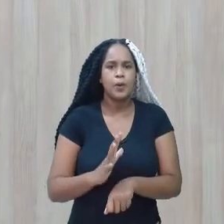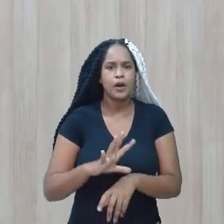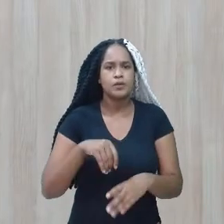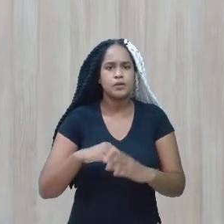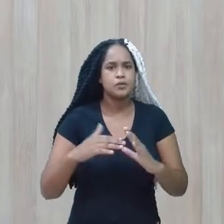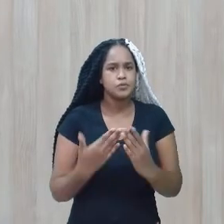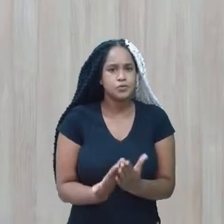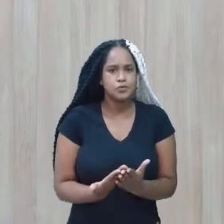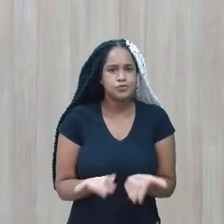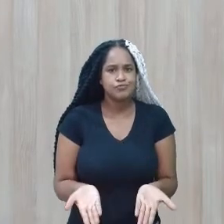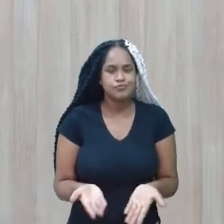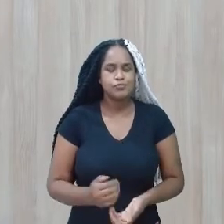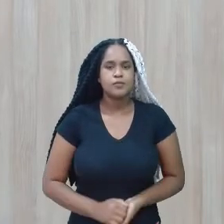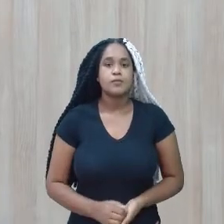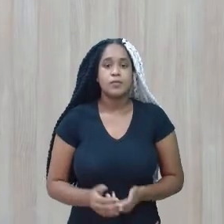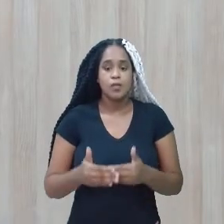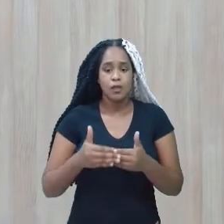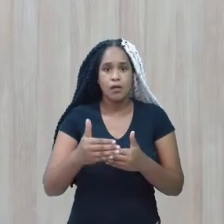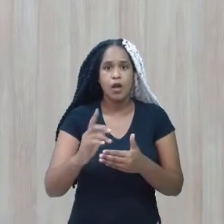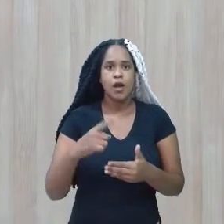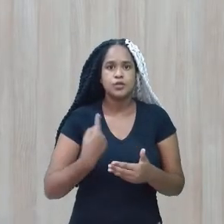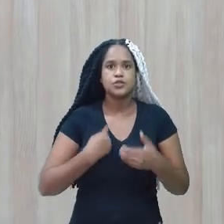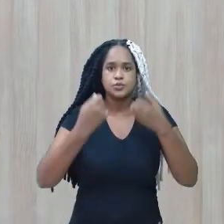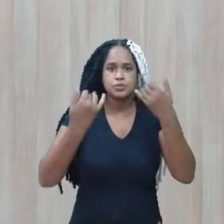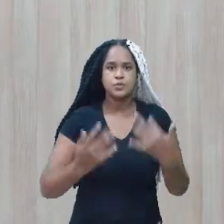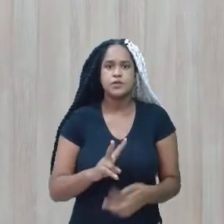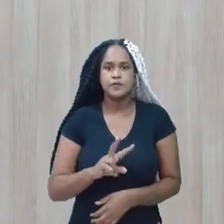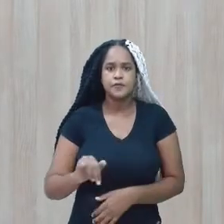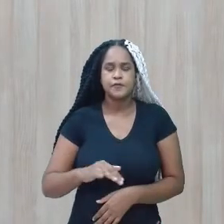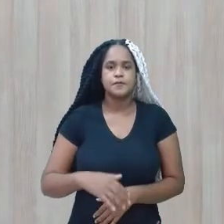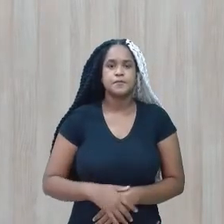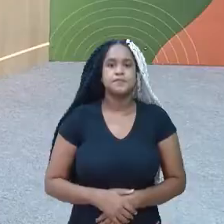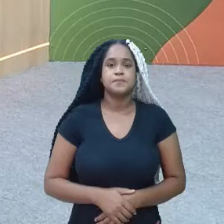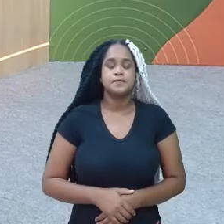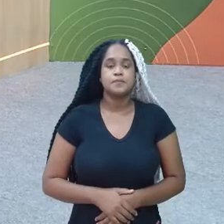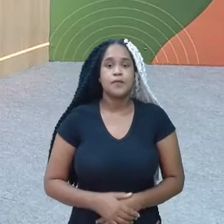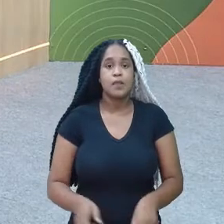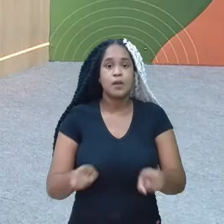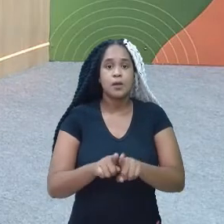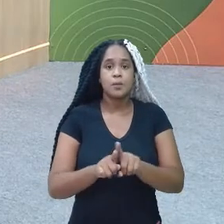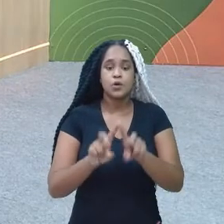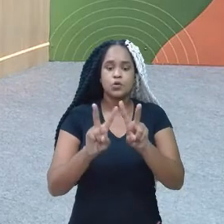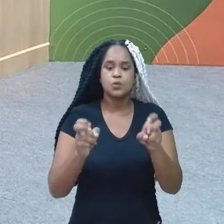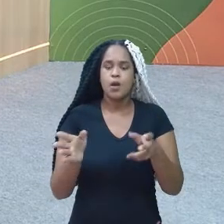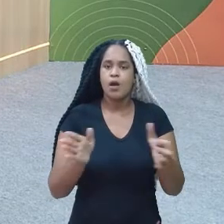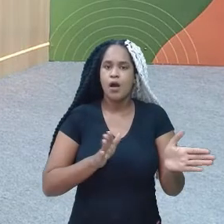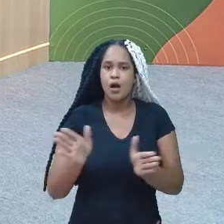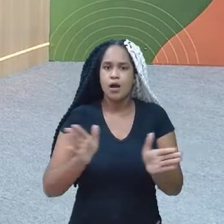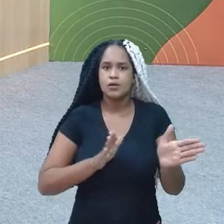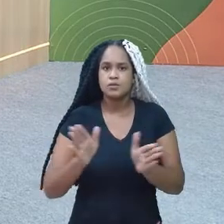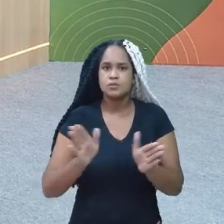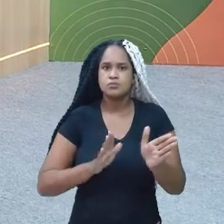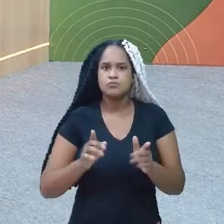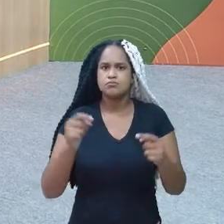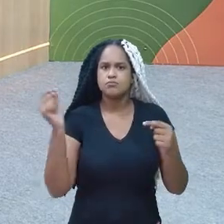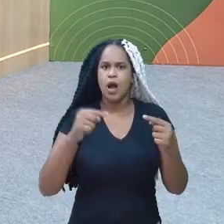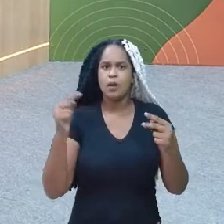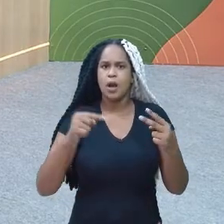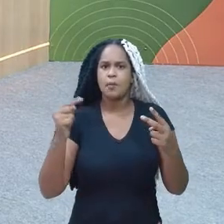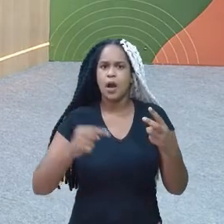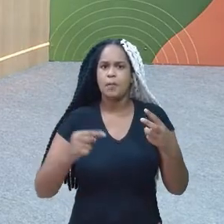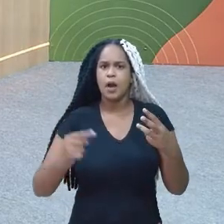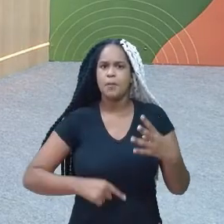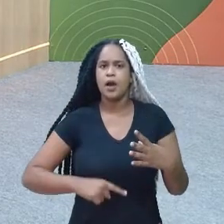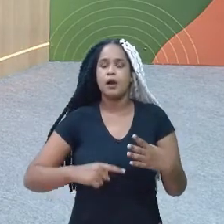inclusivo? Daqui a pouquinho voltamos a falar sobre ele. Falamos também sobre a acessibilidade. Várias acessibilidades.